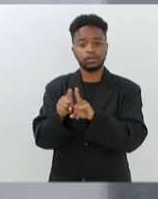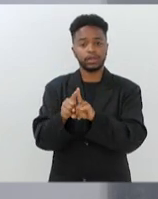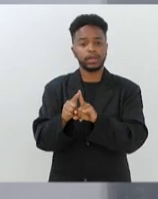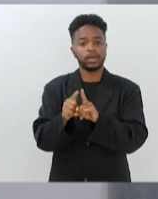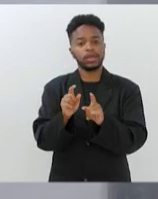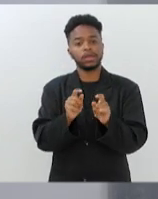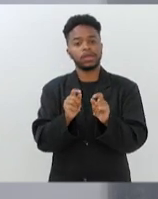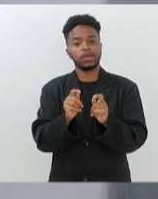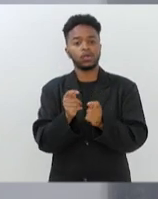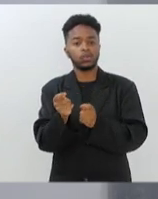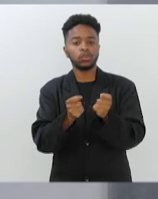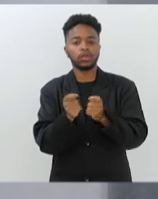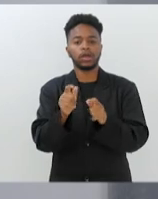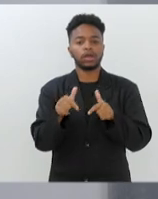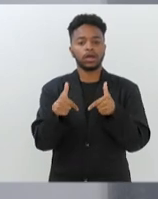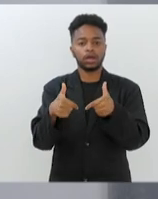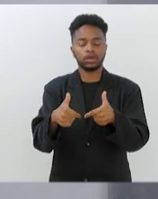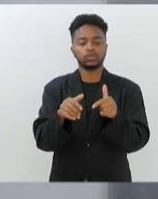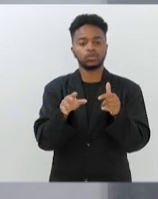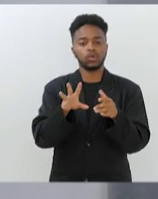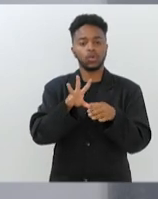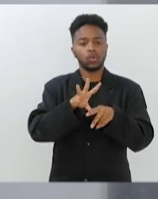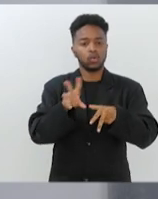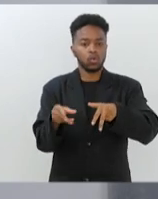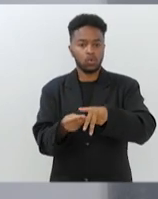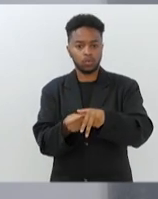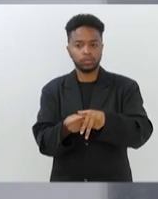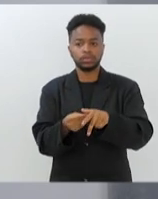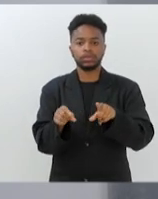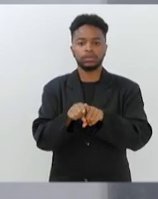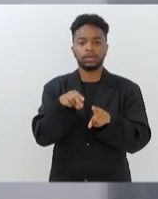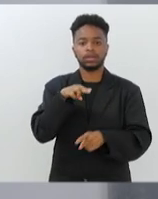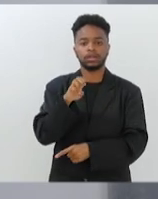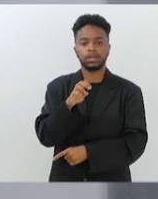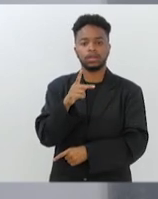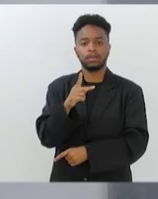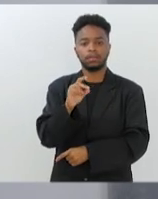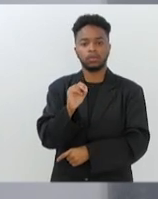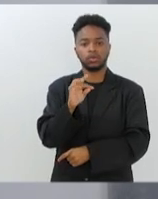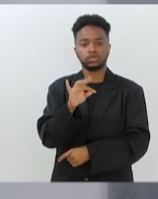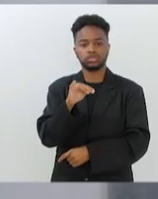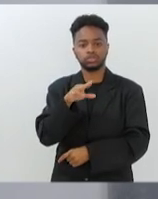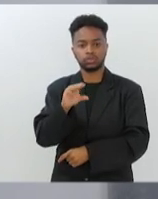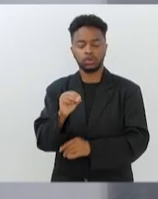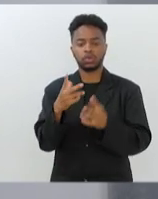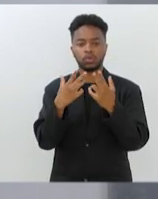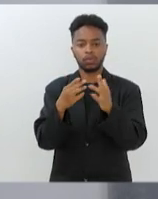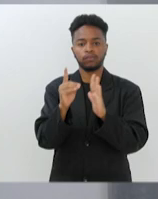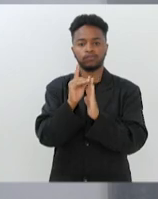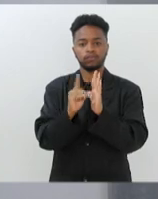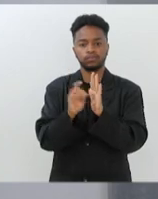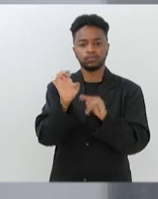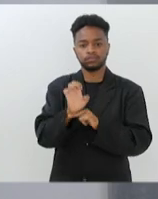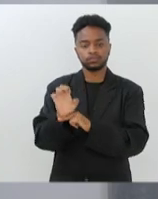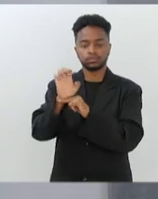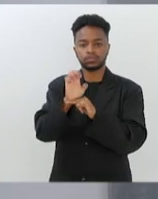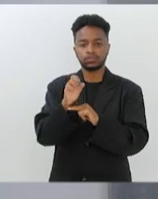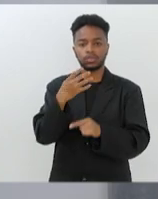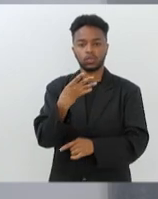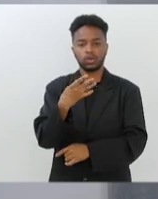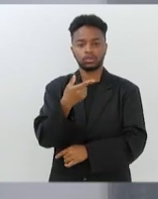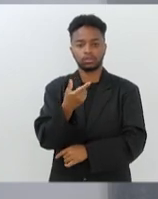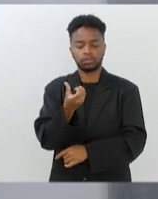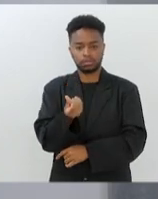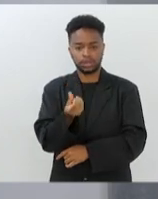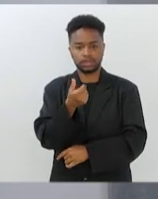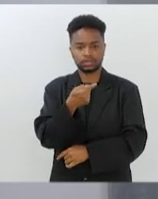conflitos de interesses desvios de Conduta fraudes e nepotismo conforme preconiza o Decreto Estadual 46 745 de